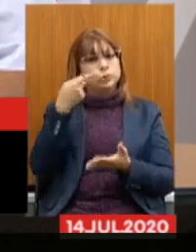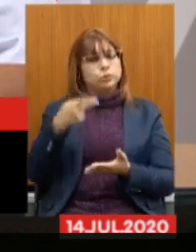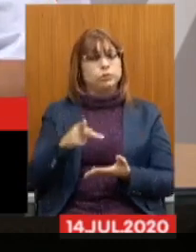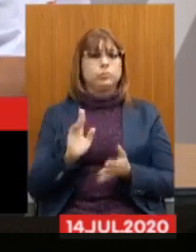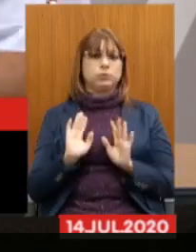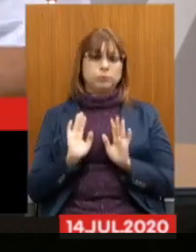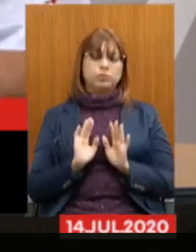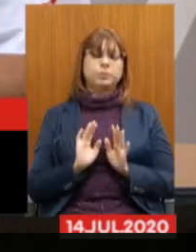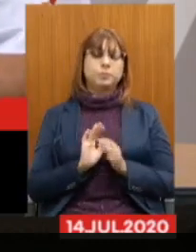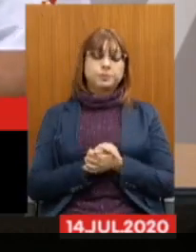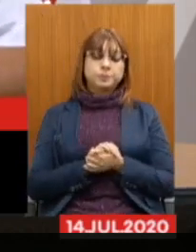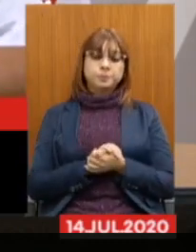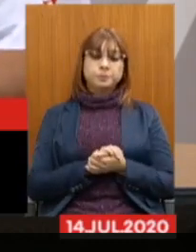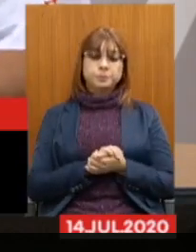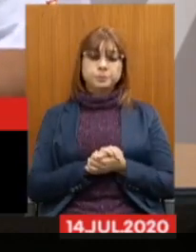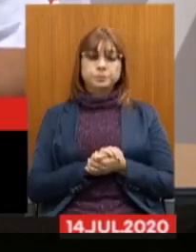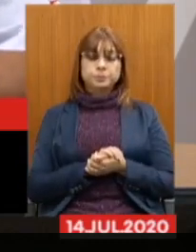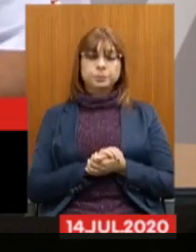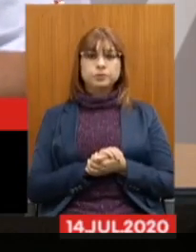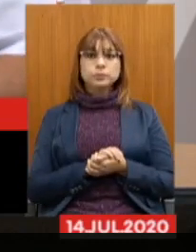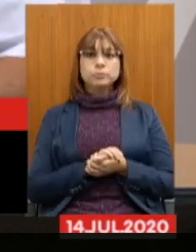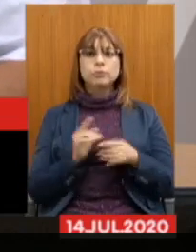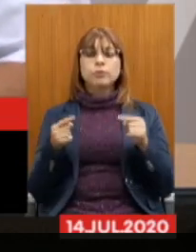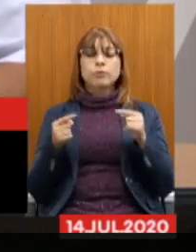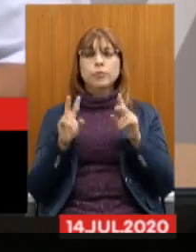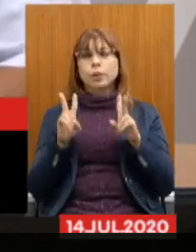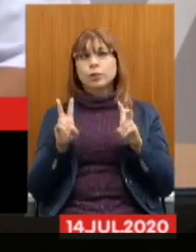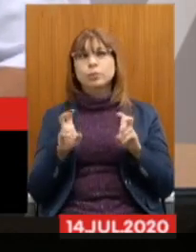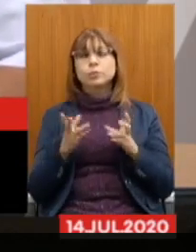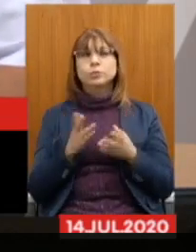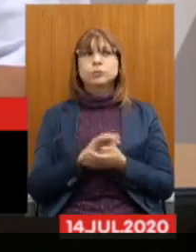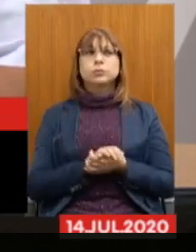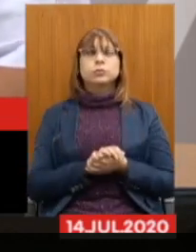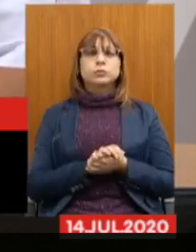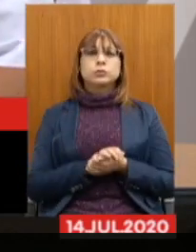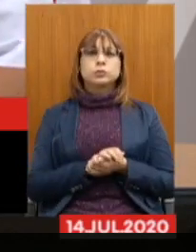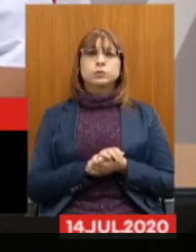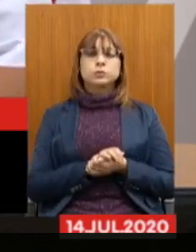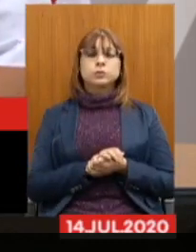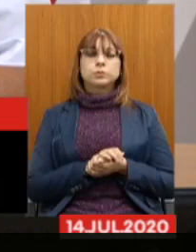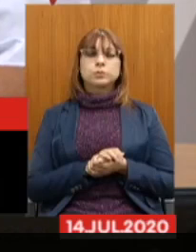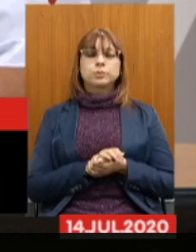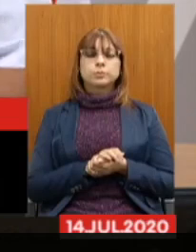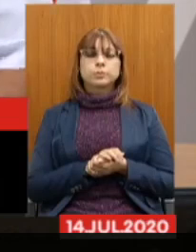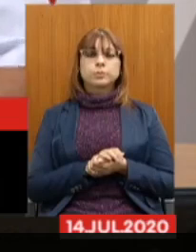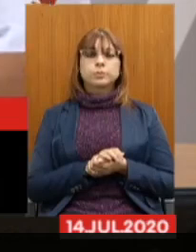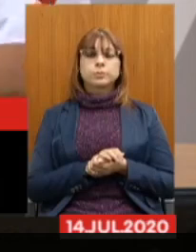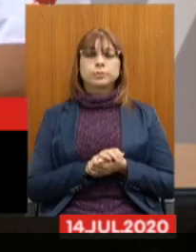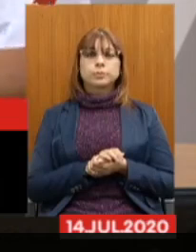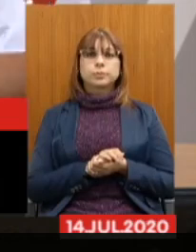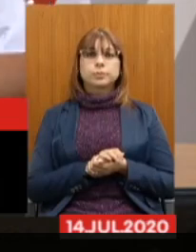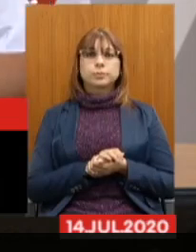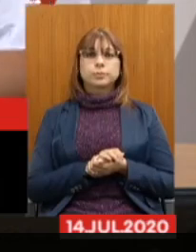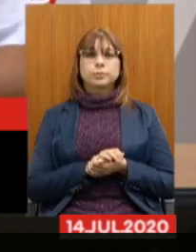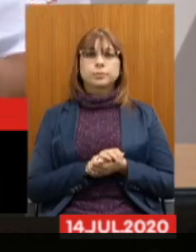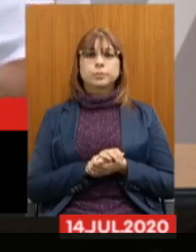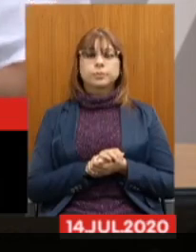Em relação às questões estar